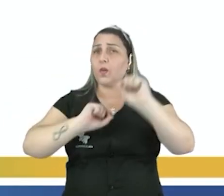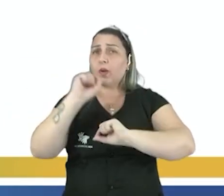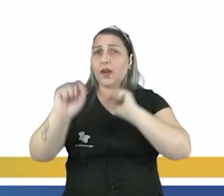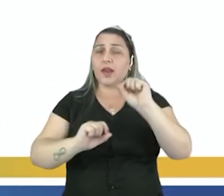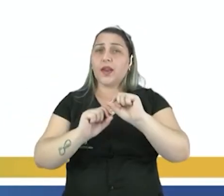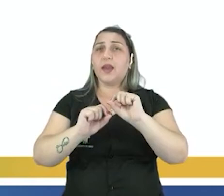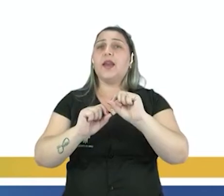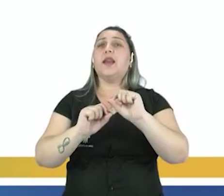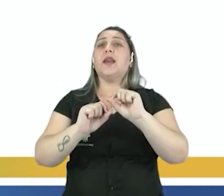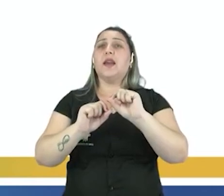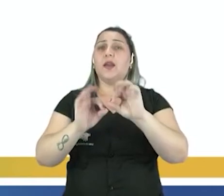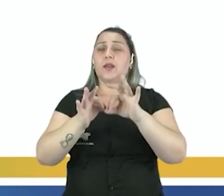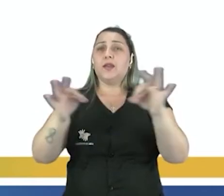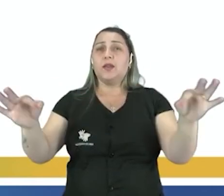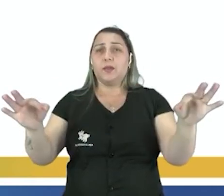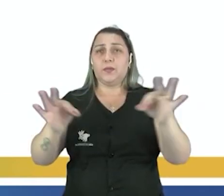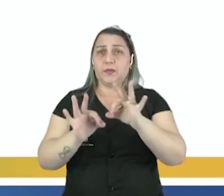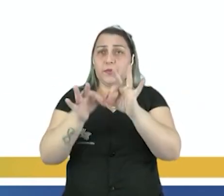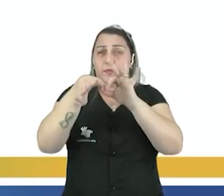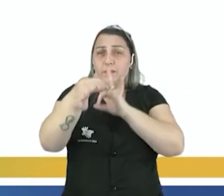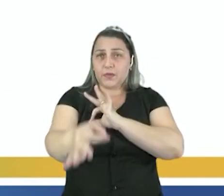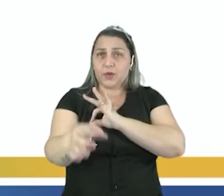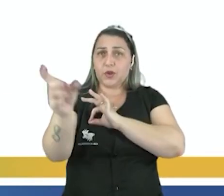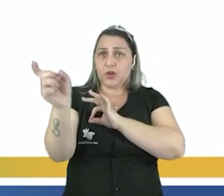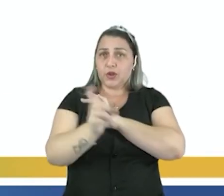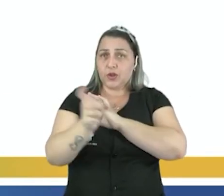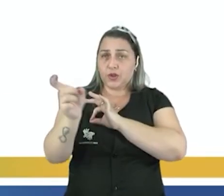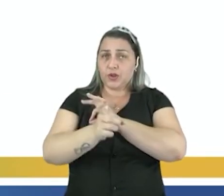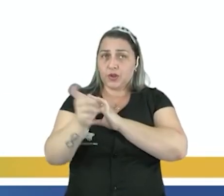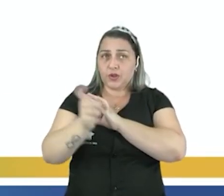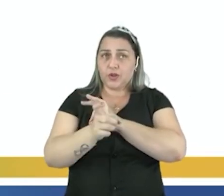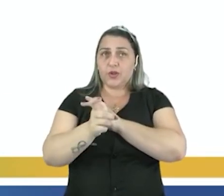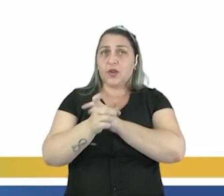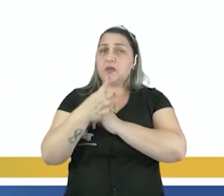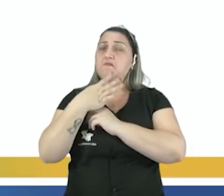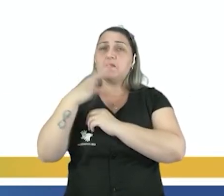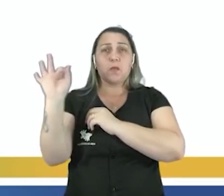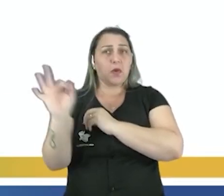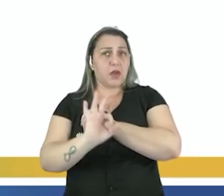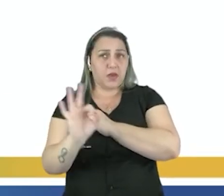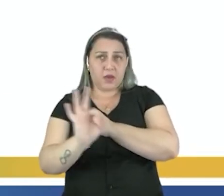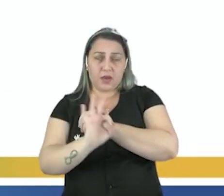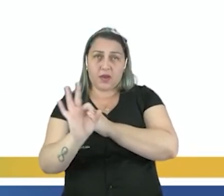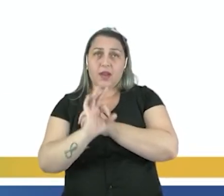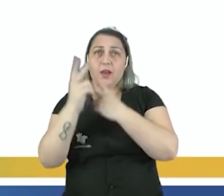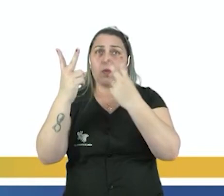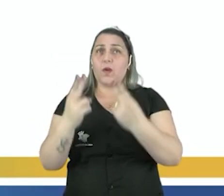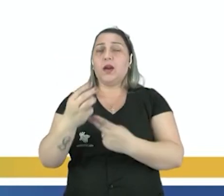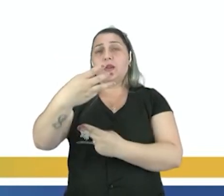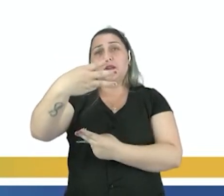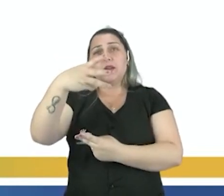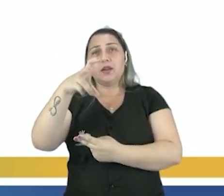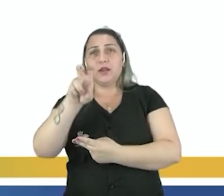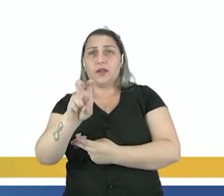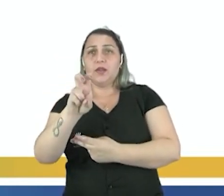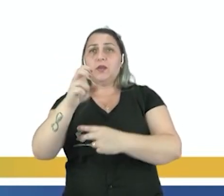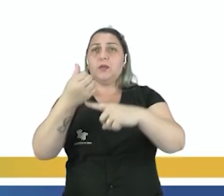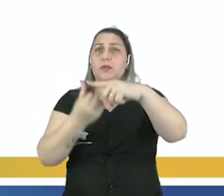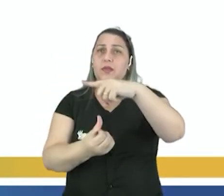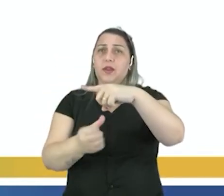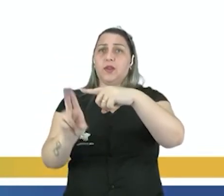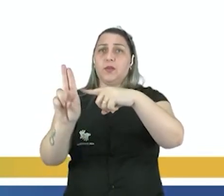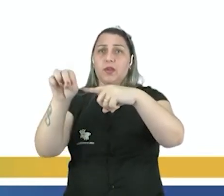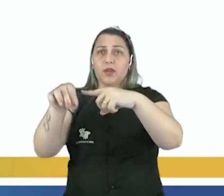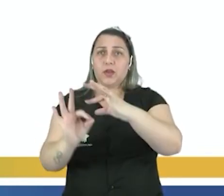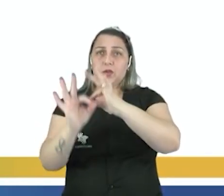a medida do comprimento, né, a medida x, o comprimento ali que está desconhecida a sua medida, é igual a 35 sobre 6